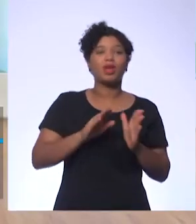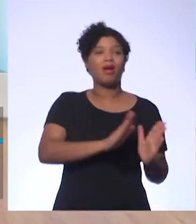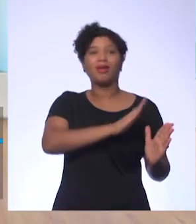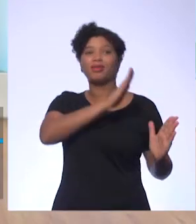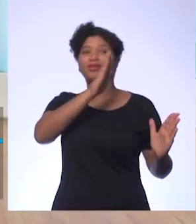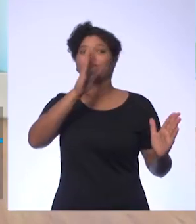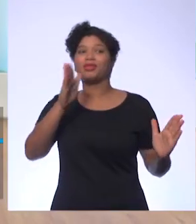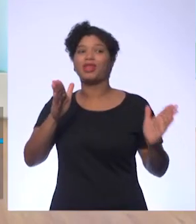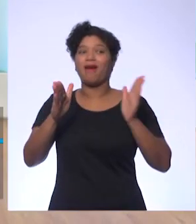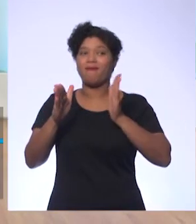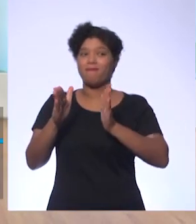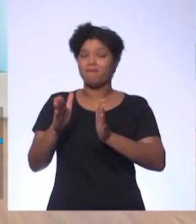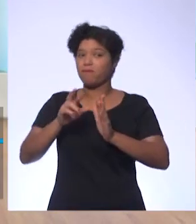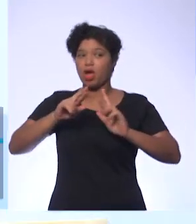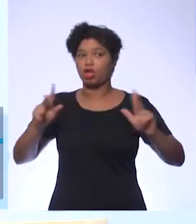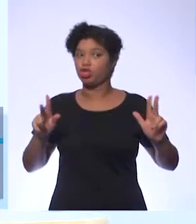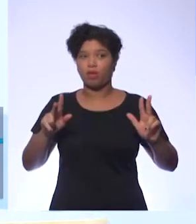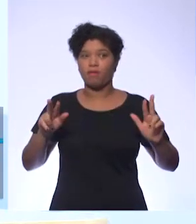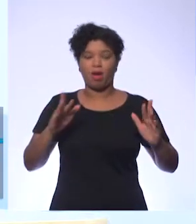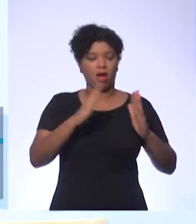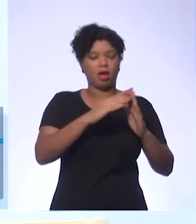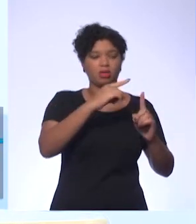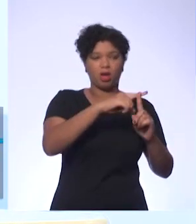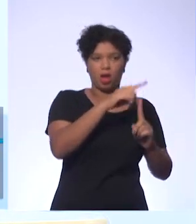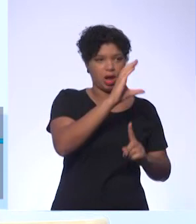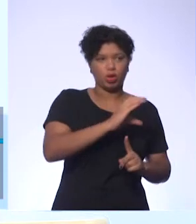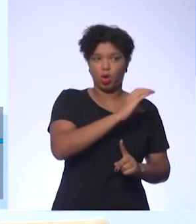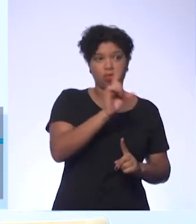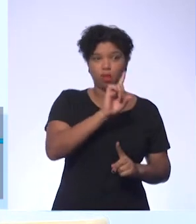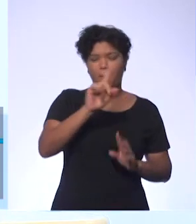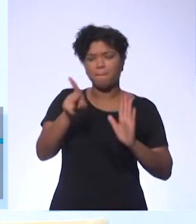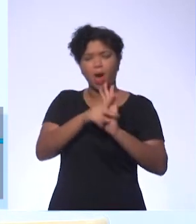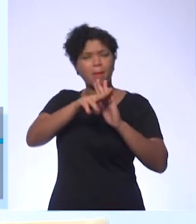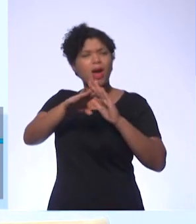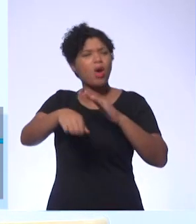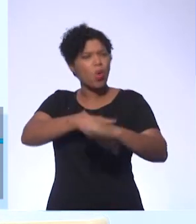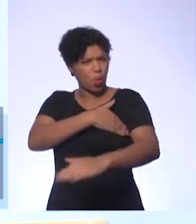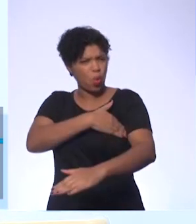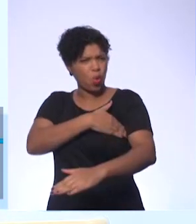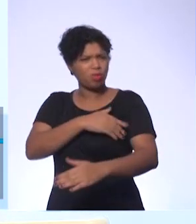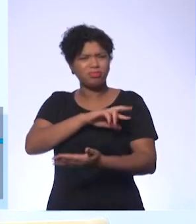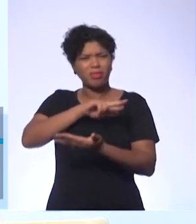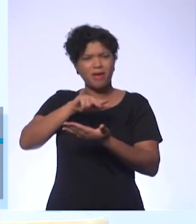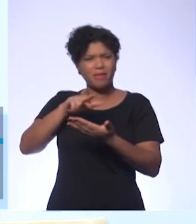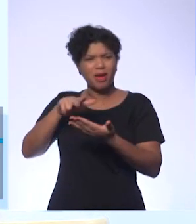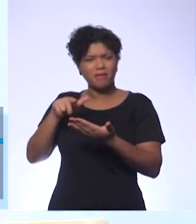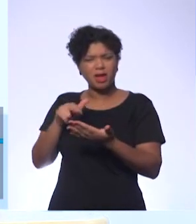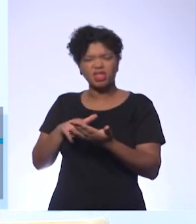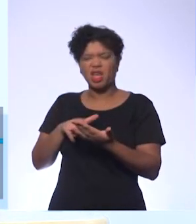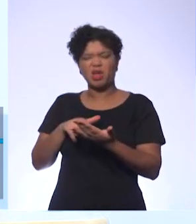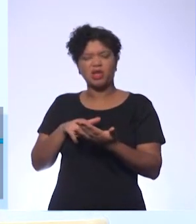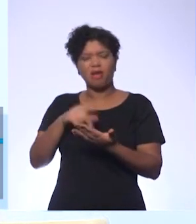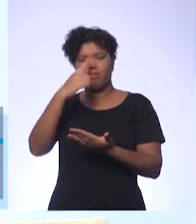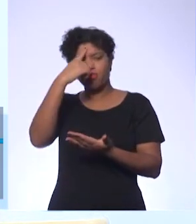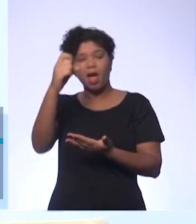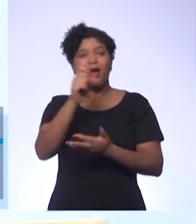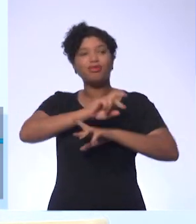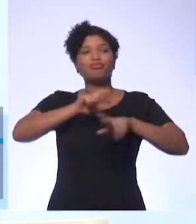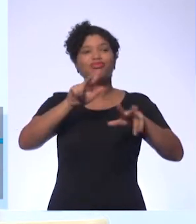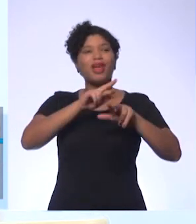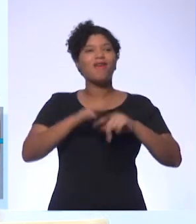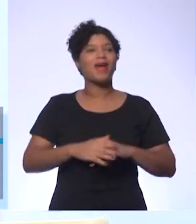século XVI, que era uma ruptura de alguns cristãos em relação da lógica católica, um dos